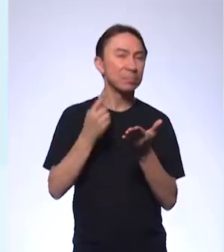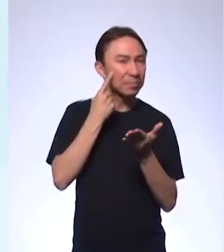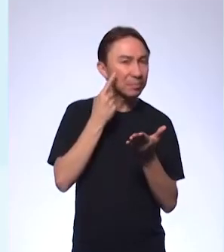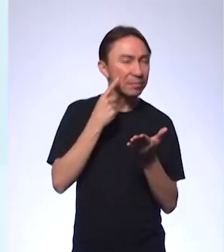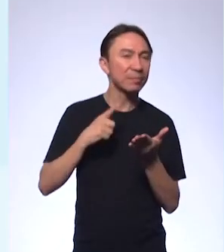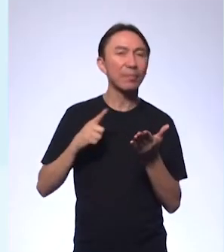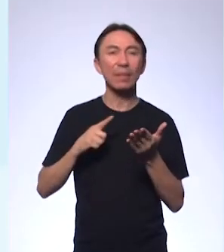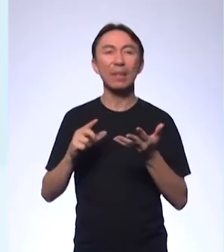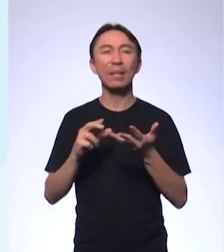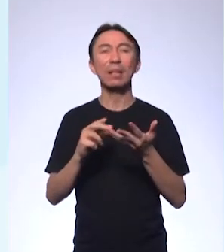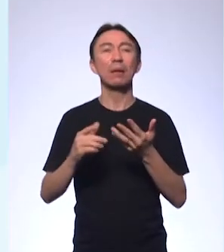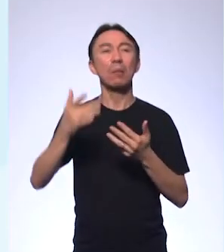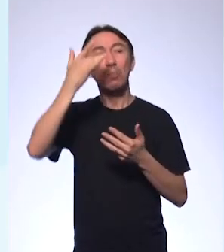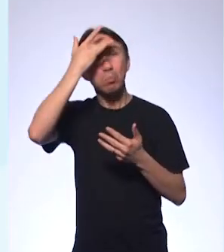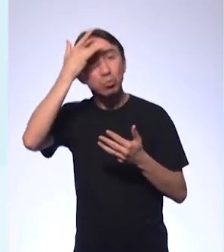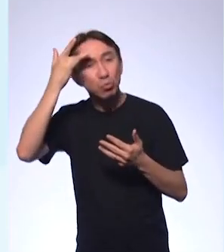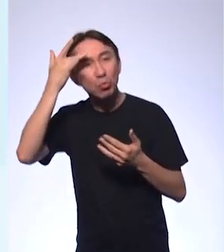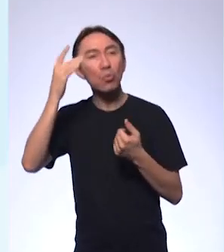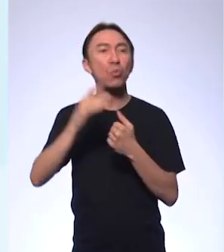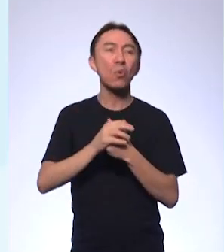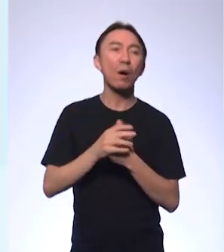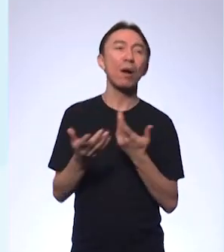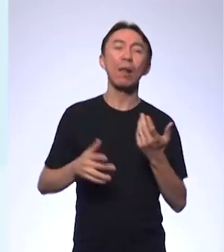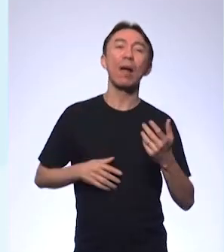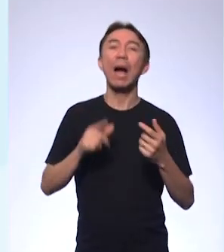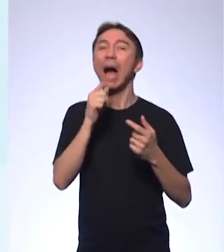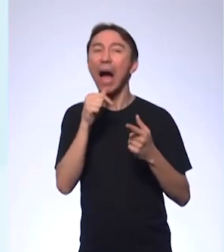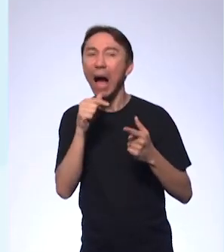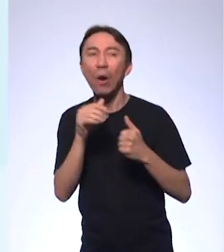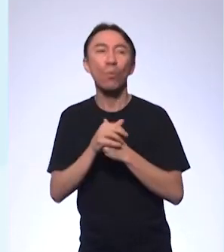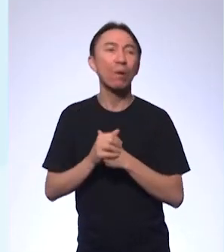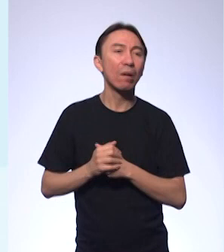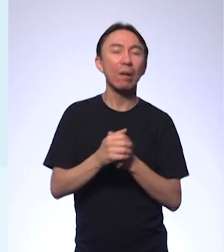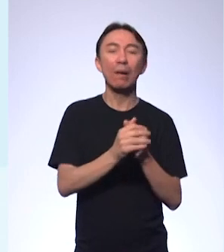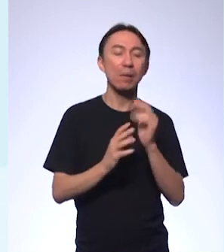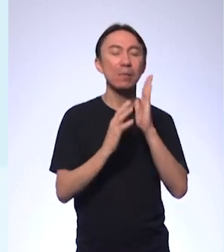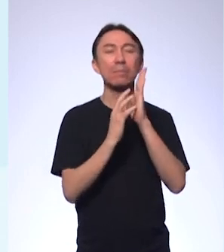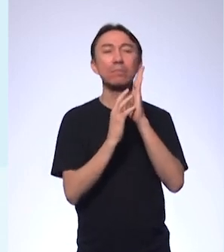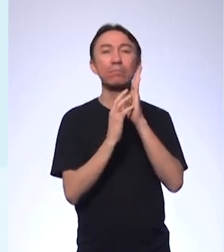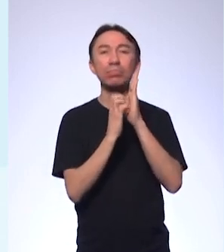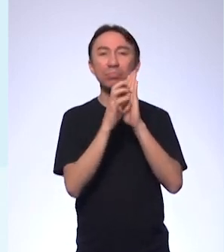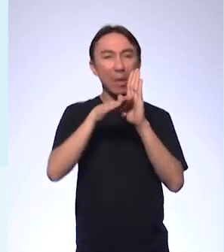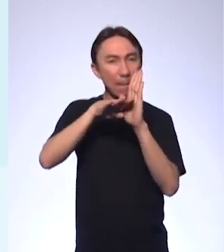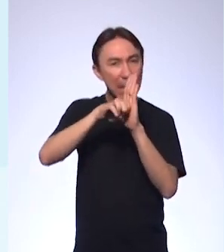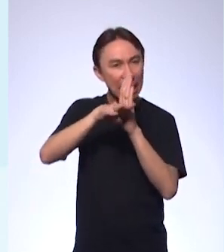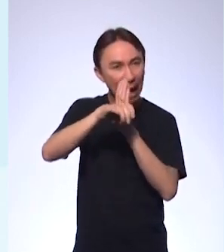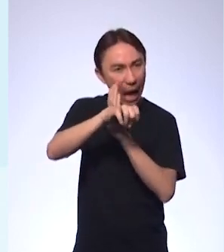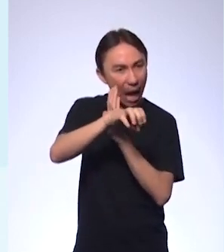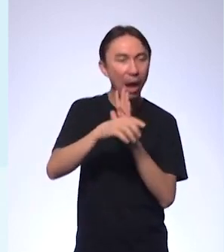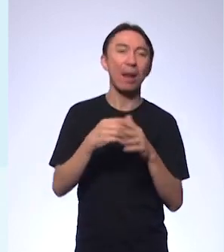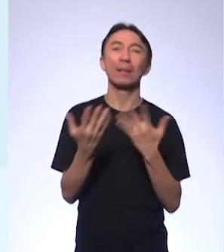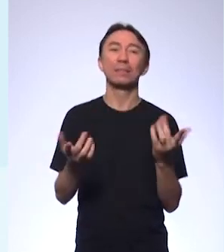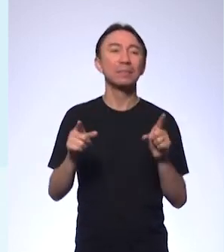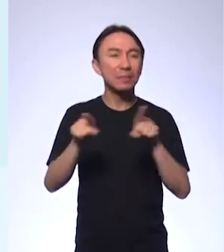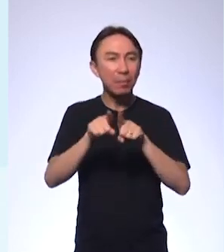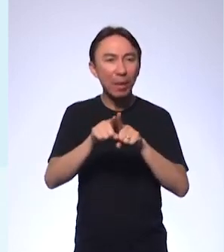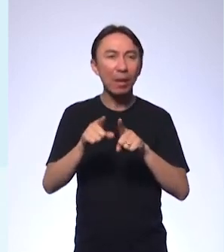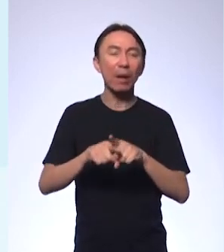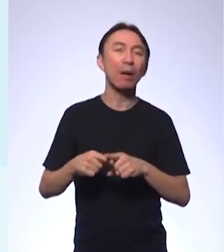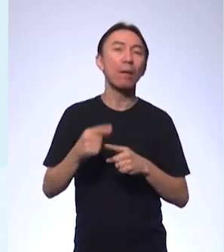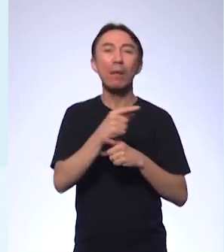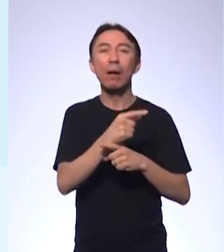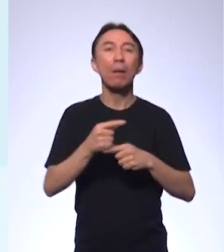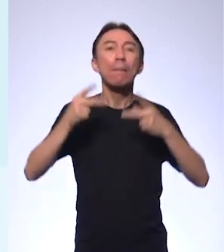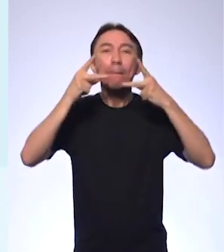pessoa, algumas bactérias, o sol, uma onça e algumas árvores. E aí eu quero saber de vocês, né? Qual